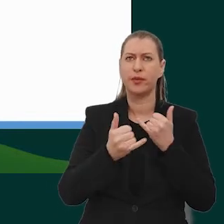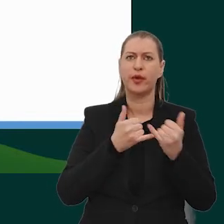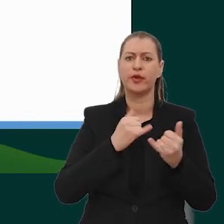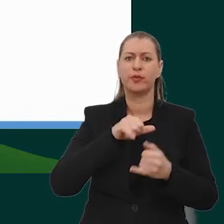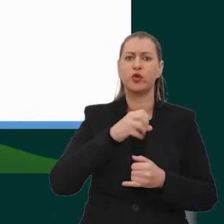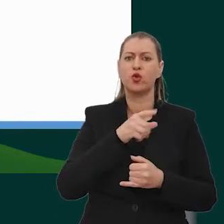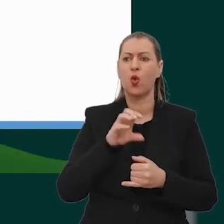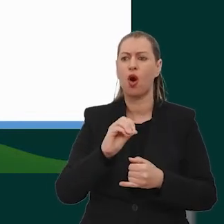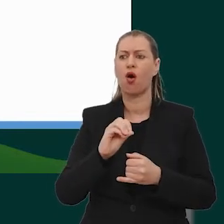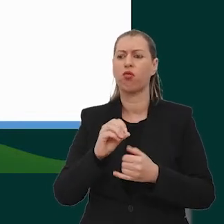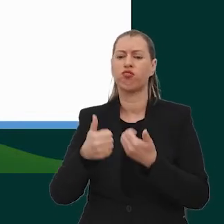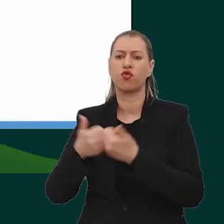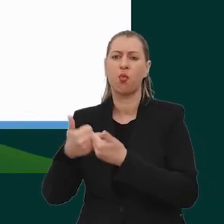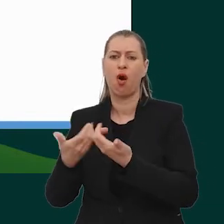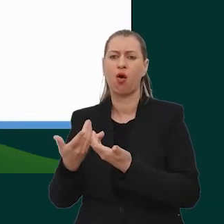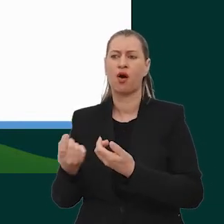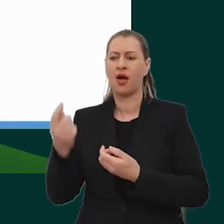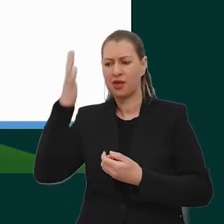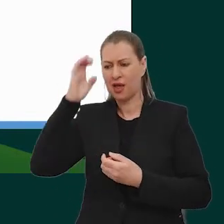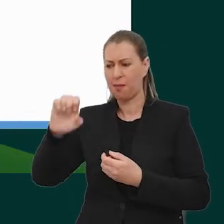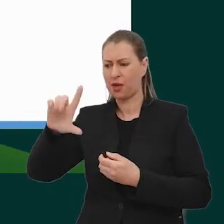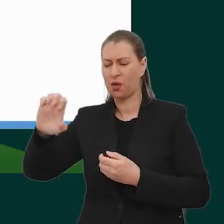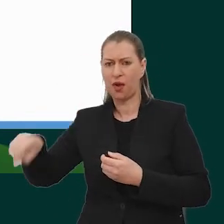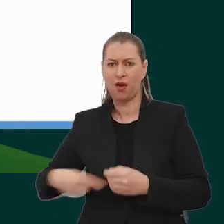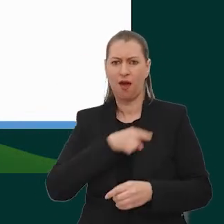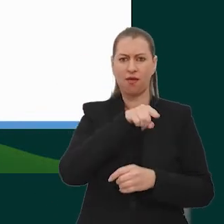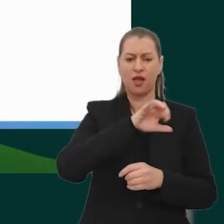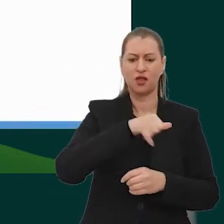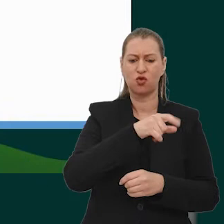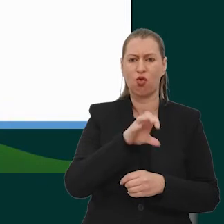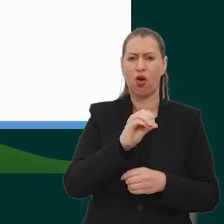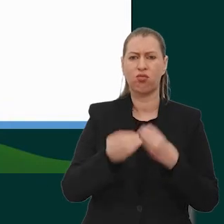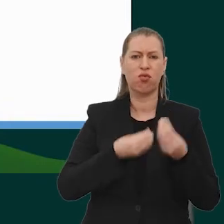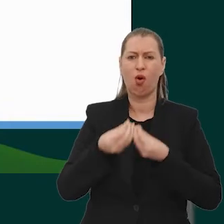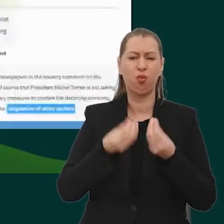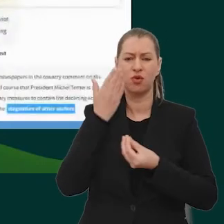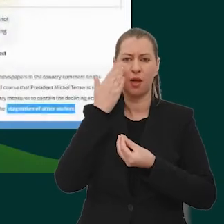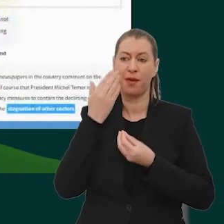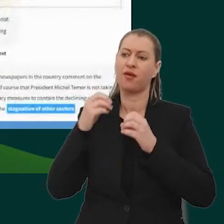esse tipo de referência é chamado de pragmática. A gente tem que ensinar isso também.